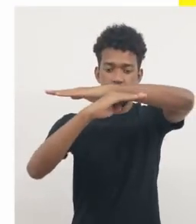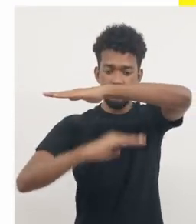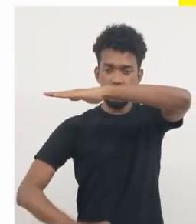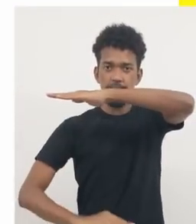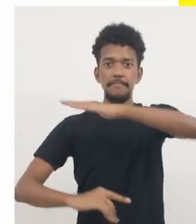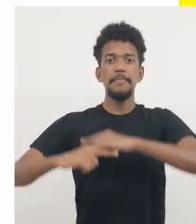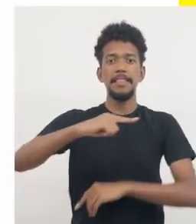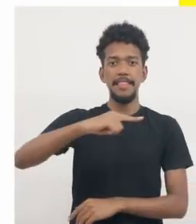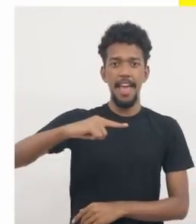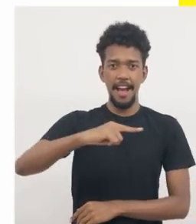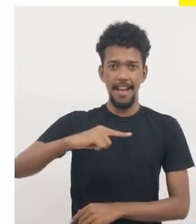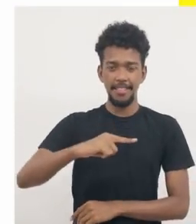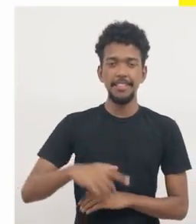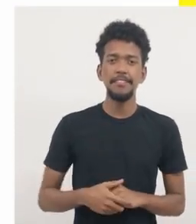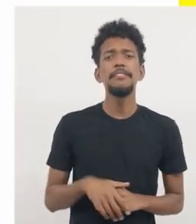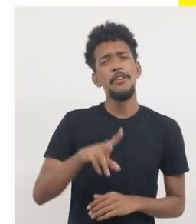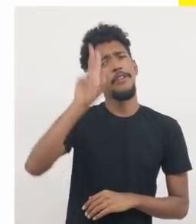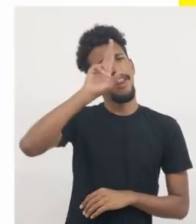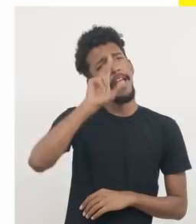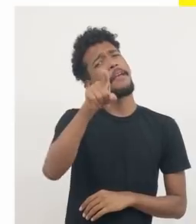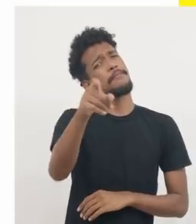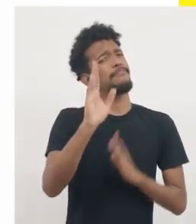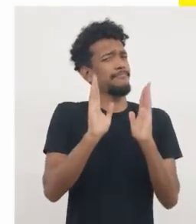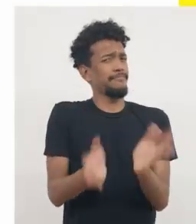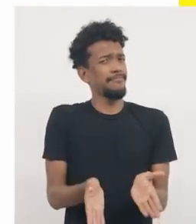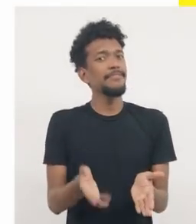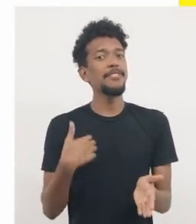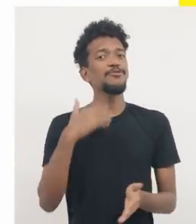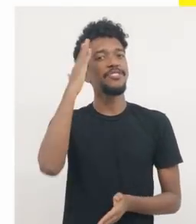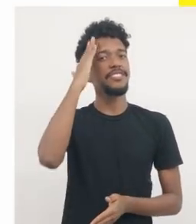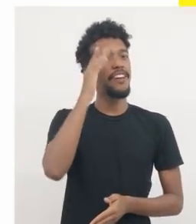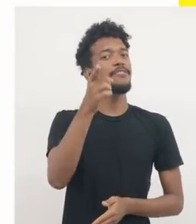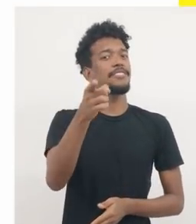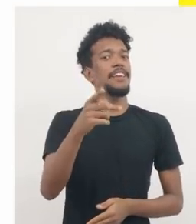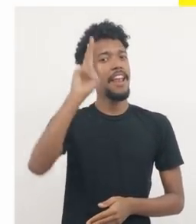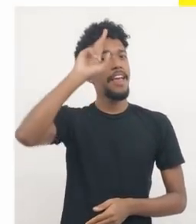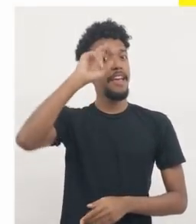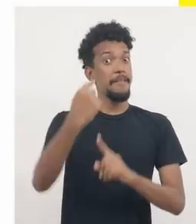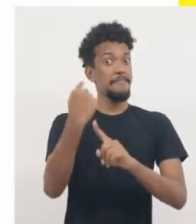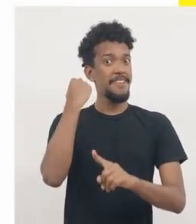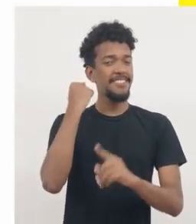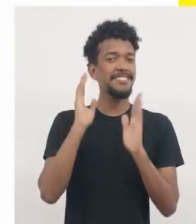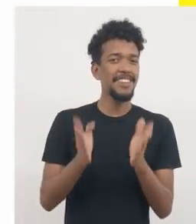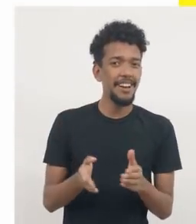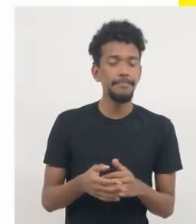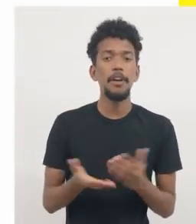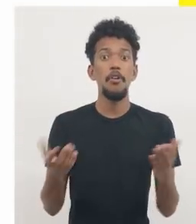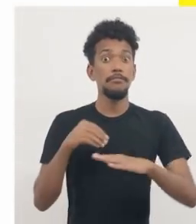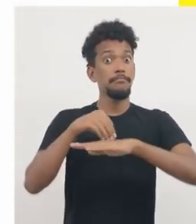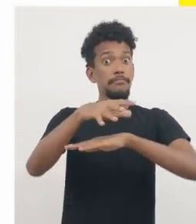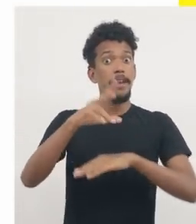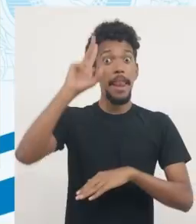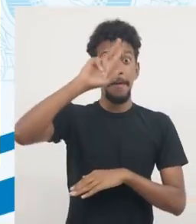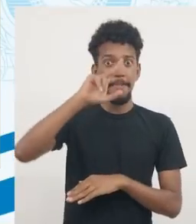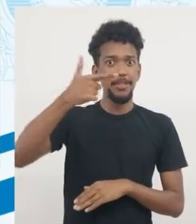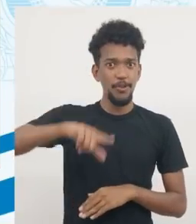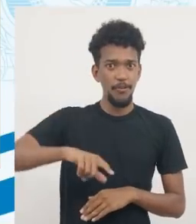abaixo os valores negativos. Eu tenho certeza que você se recorda, apenas um lembrete. Vamos